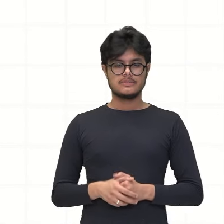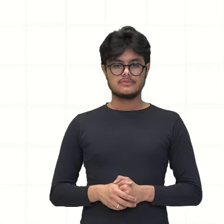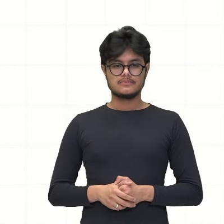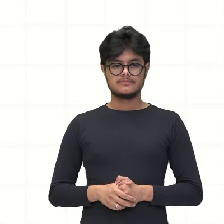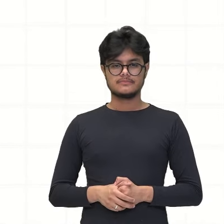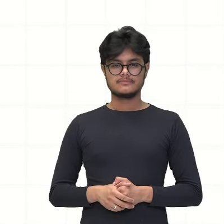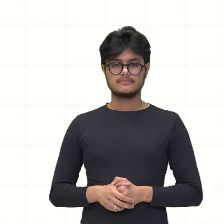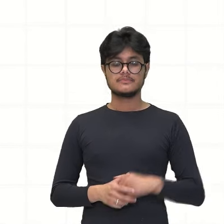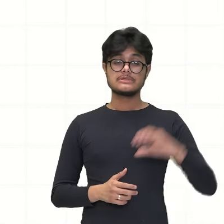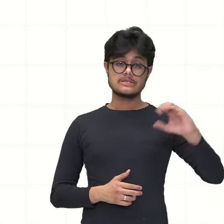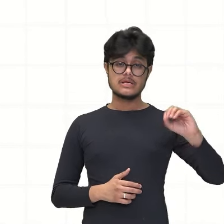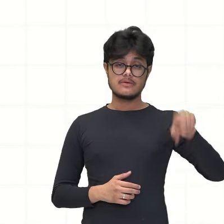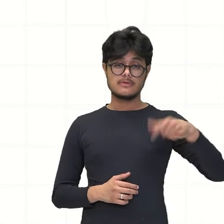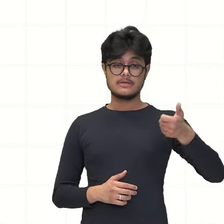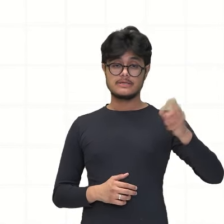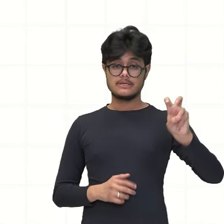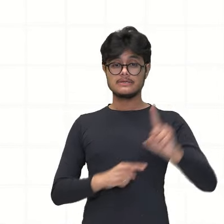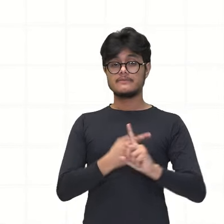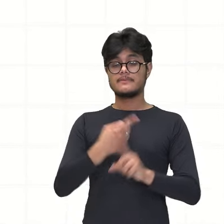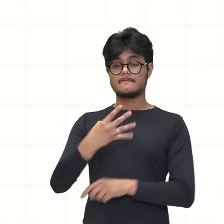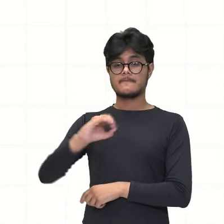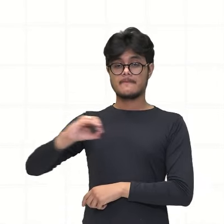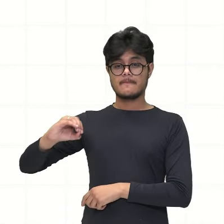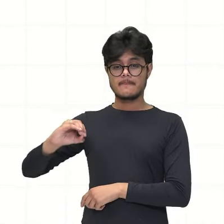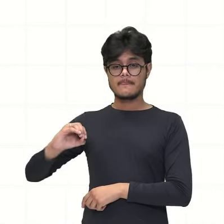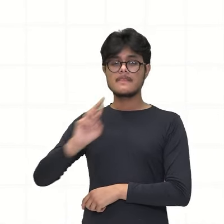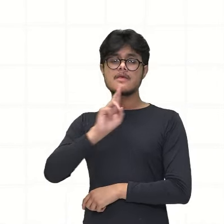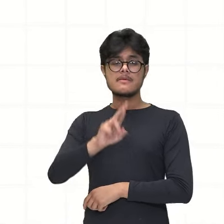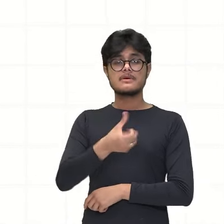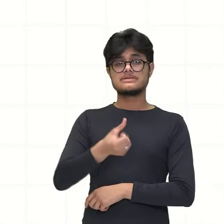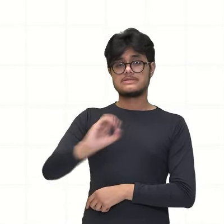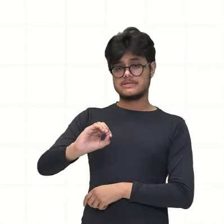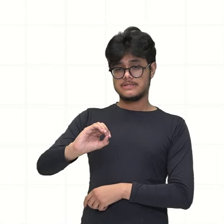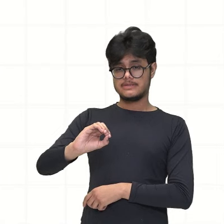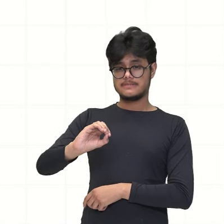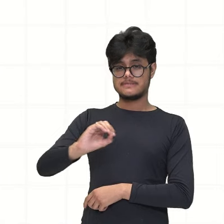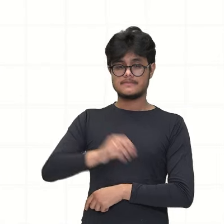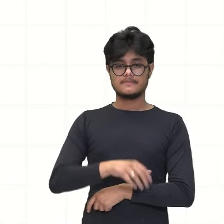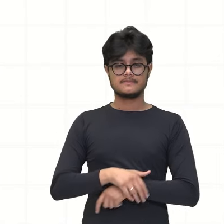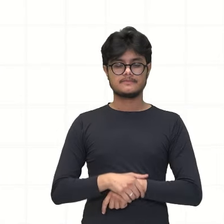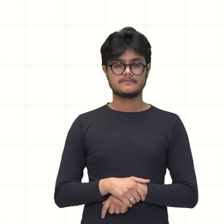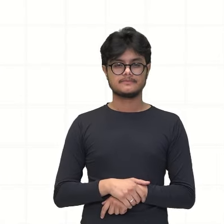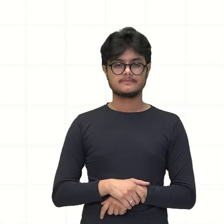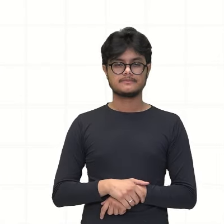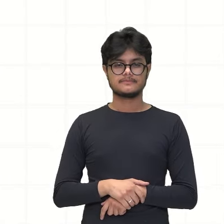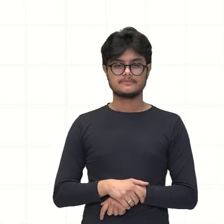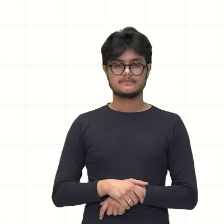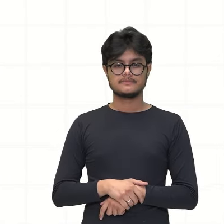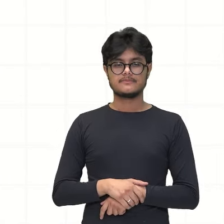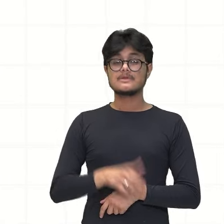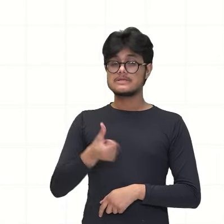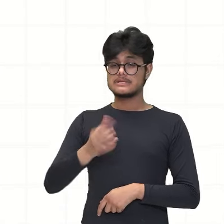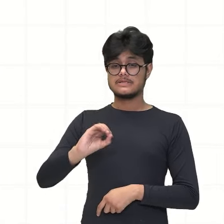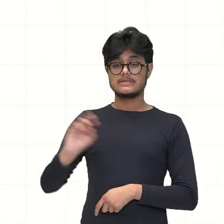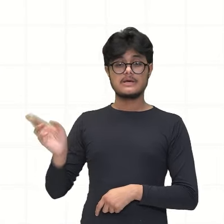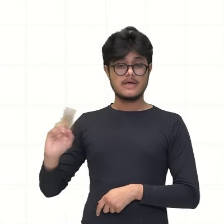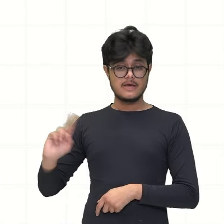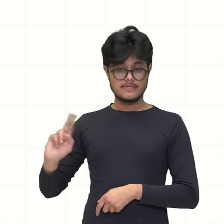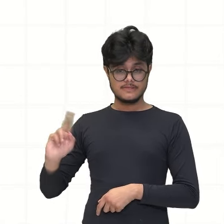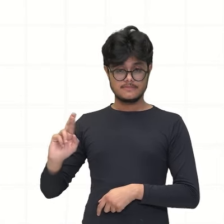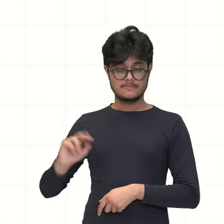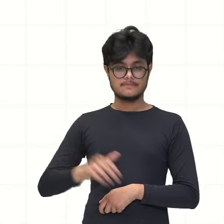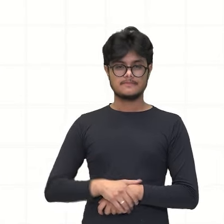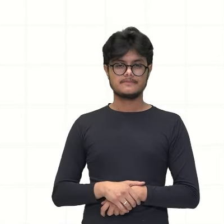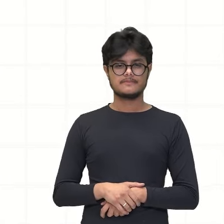Então, vou multiplicar 0,15 vezes 400, que vai dar um valor total de R$ 60, ou seja,